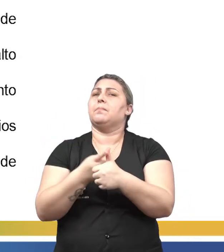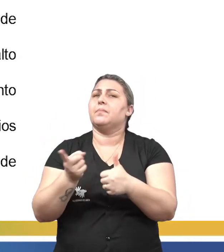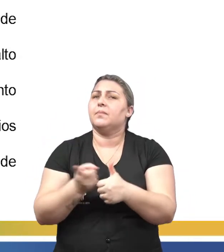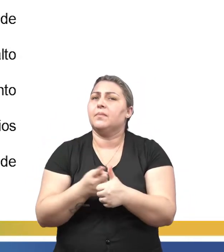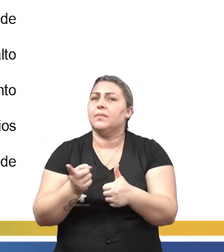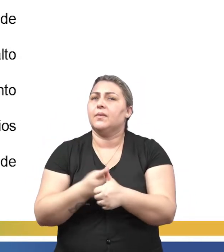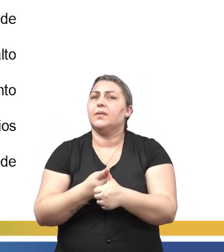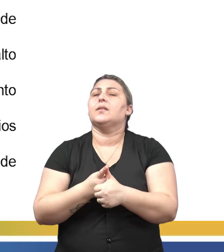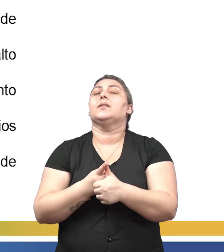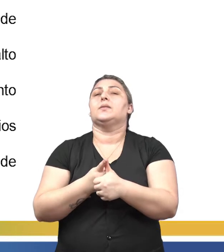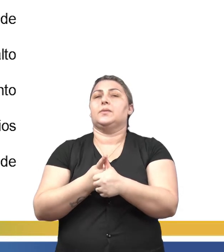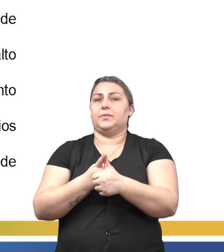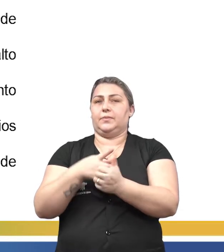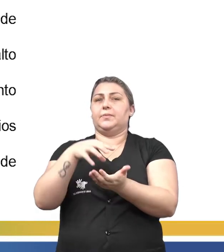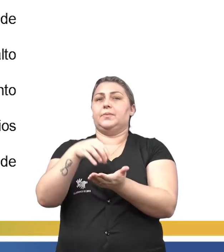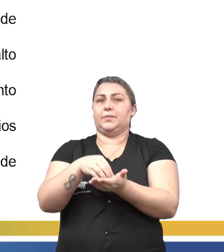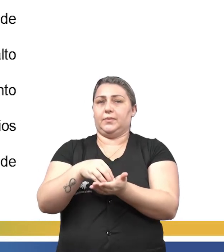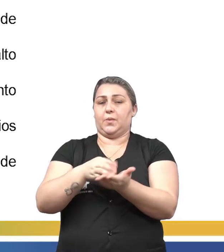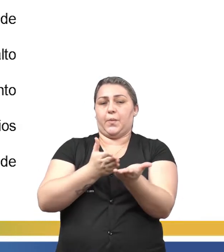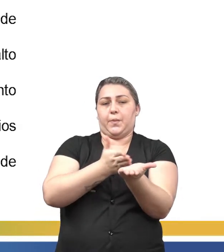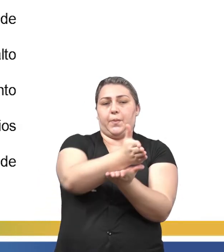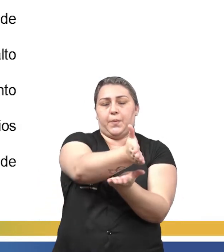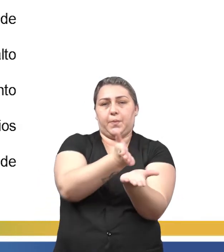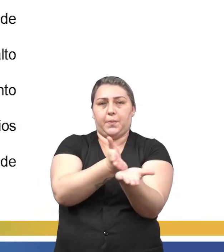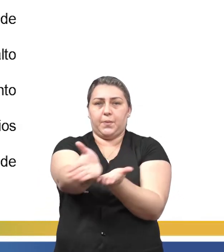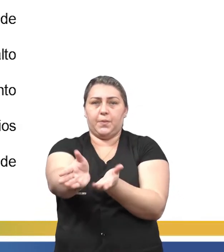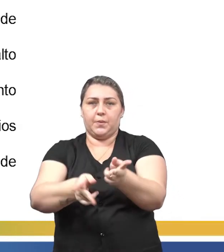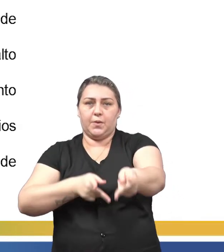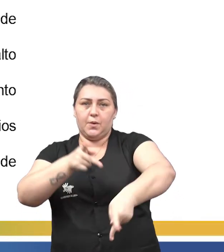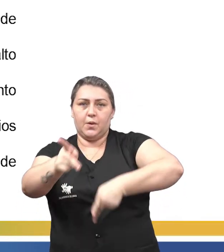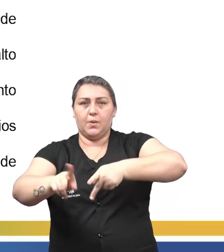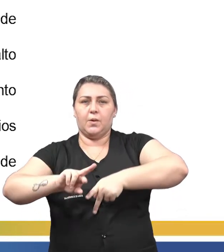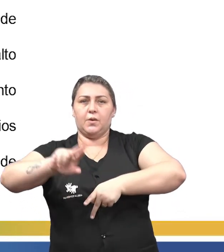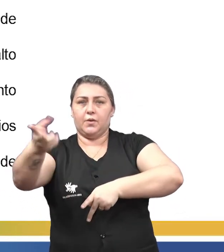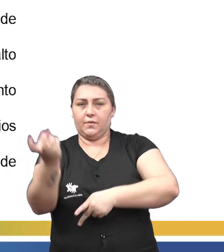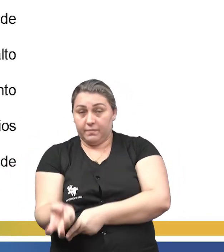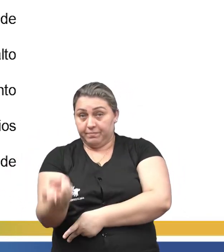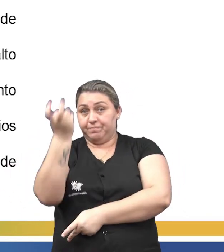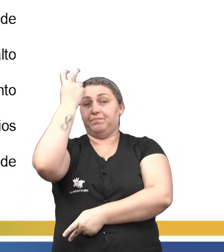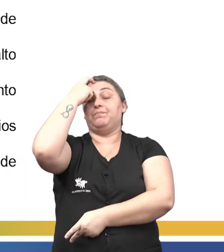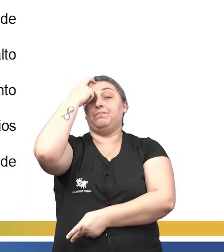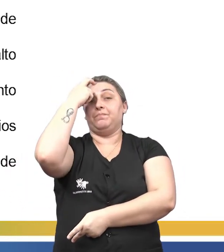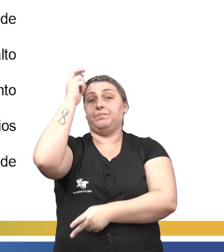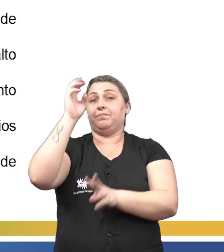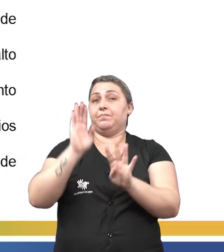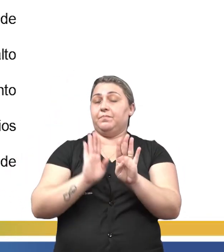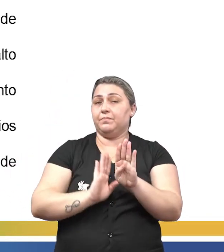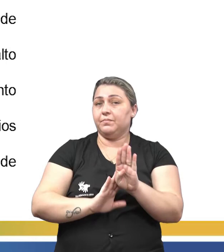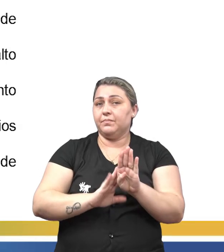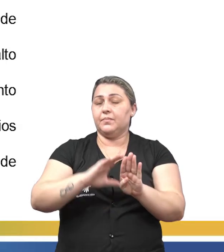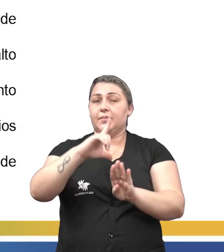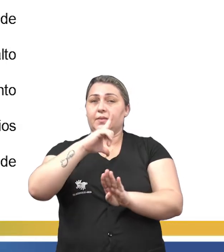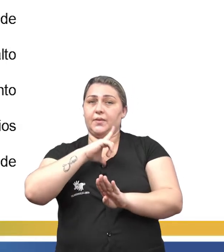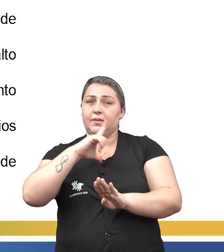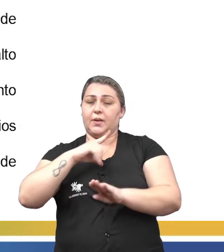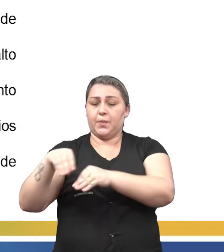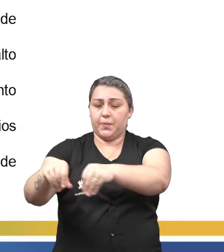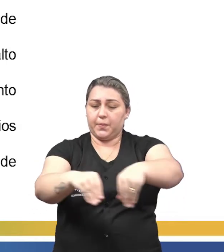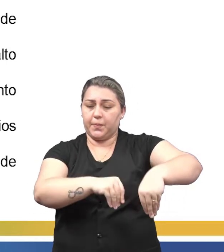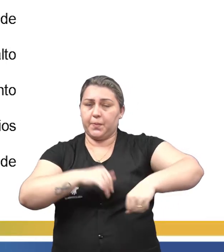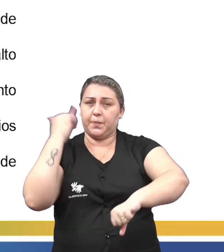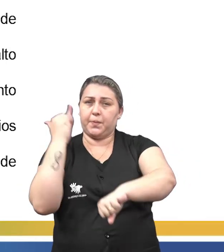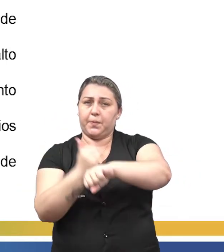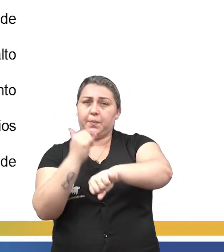ponto de confluência de rotas comerciais de povos de diversas culturas. B. Ter um subsolo rico em